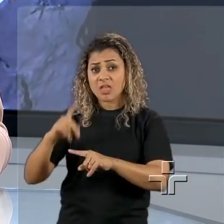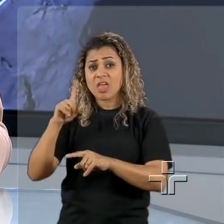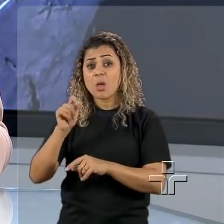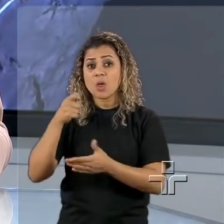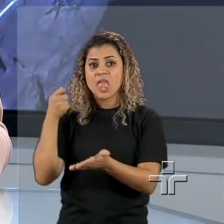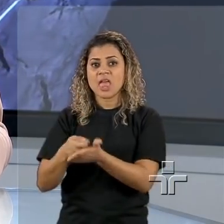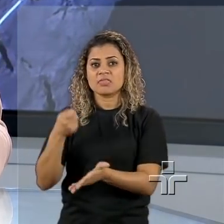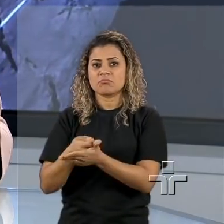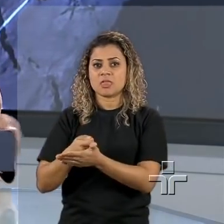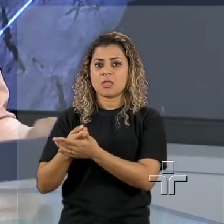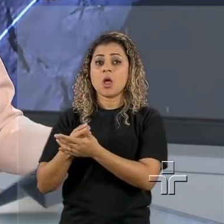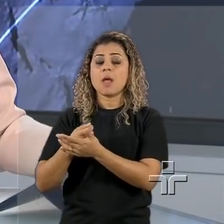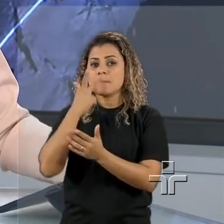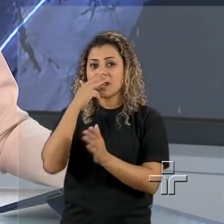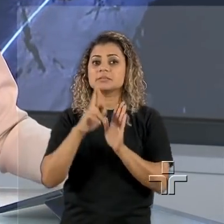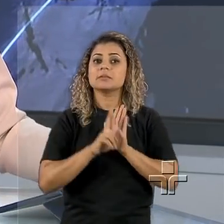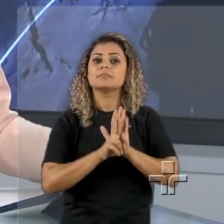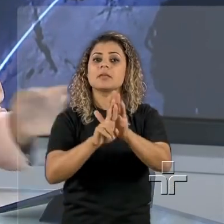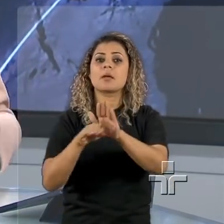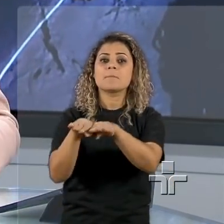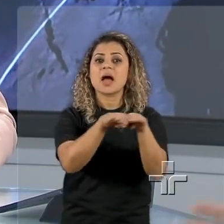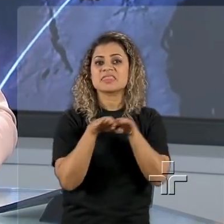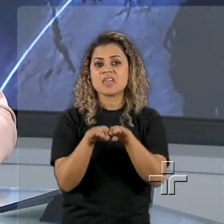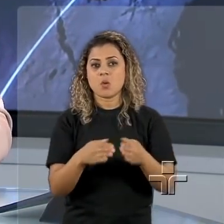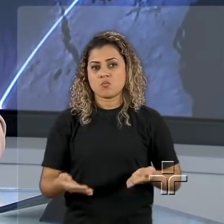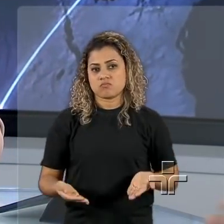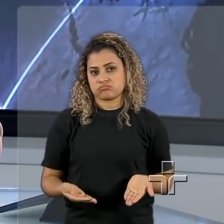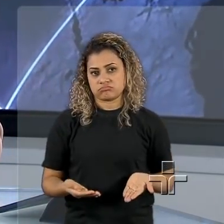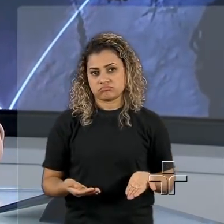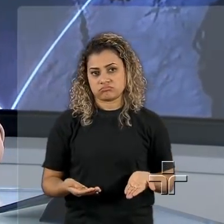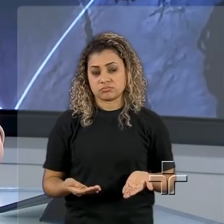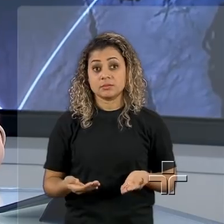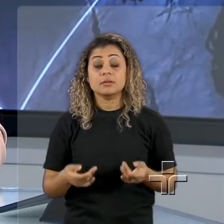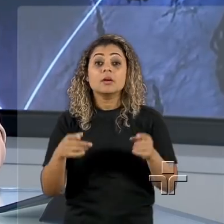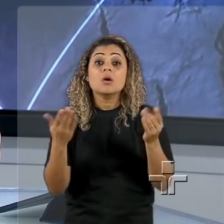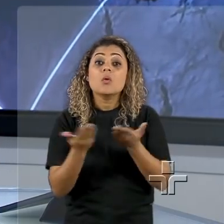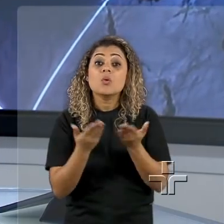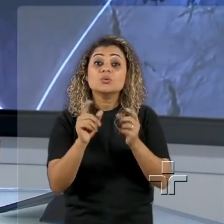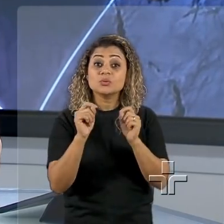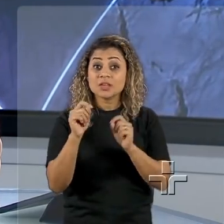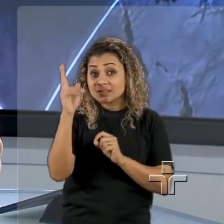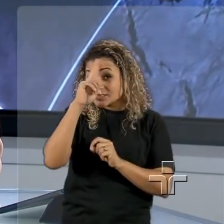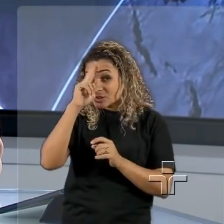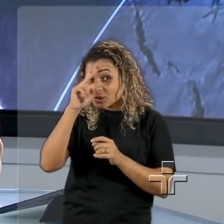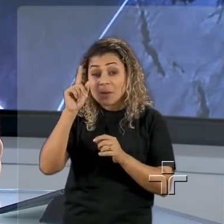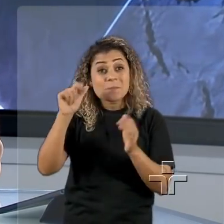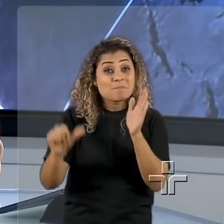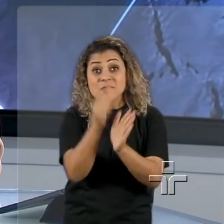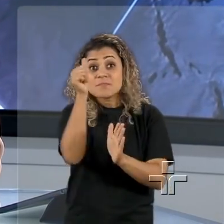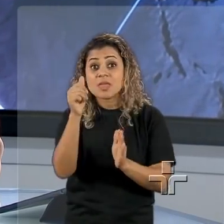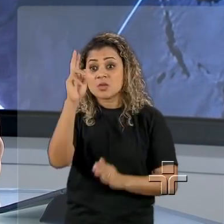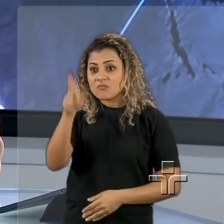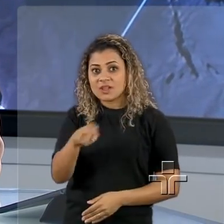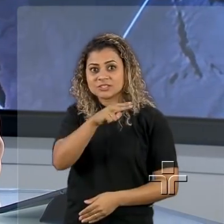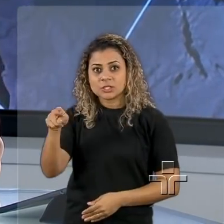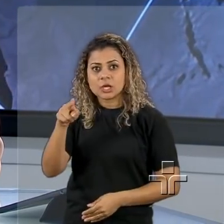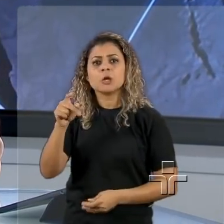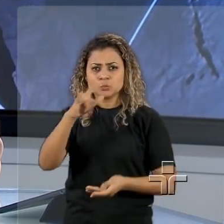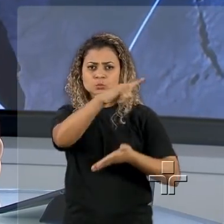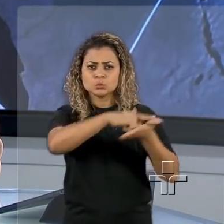de hoje, que você vê mulher bonita na internet de várias formas, talvez diminua um pouco o espaço de que quando você não tinha isso, o concurso de